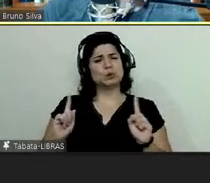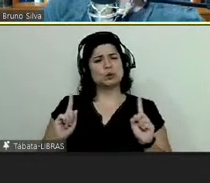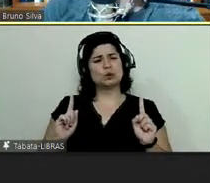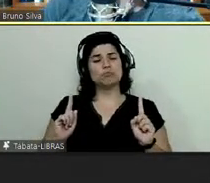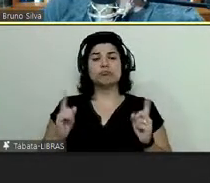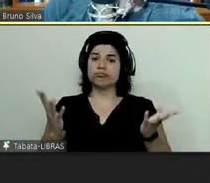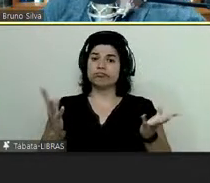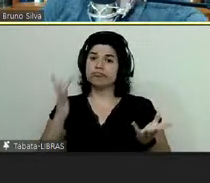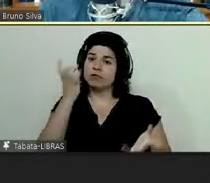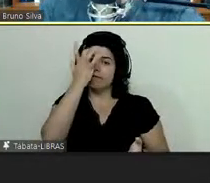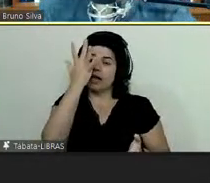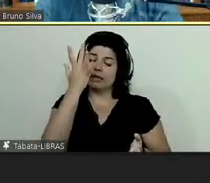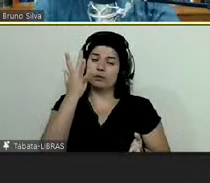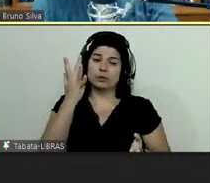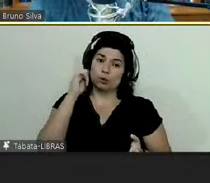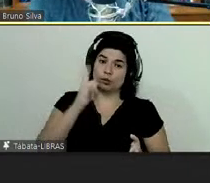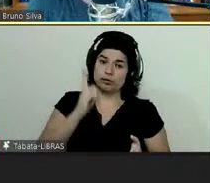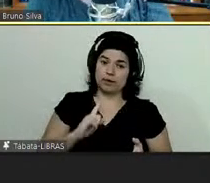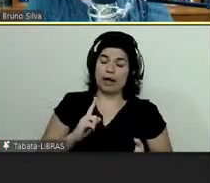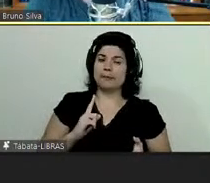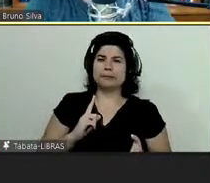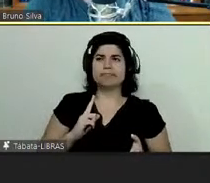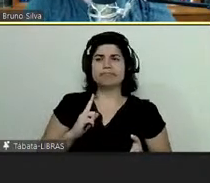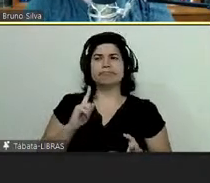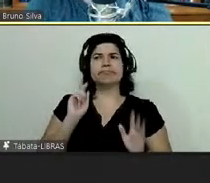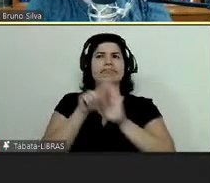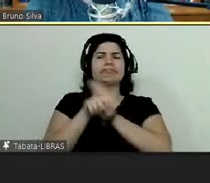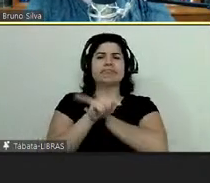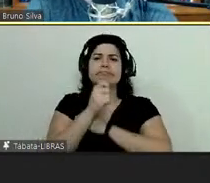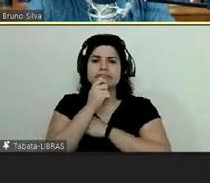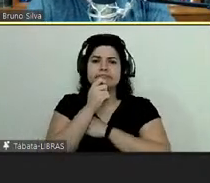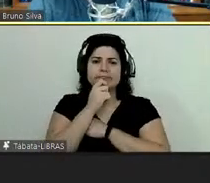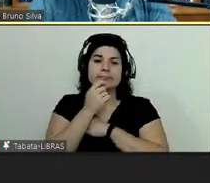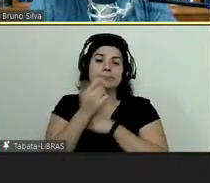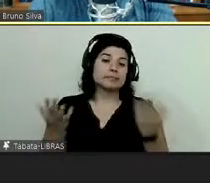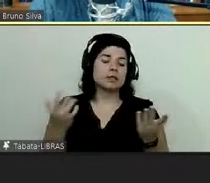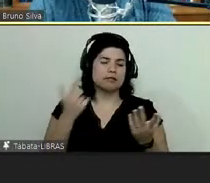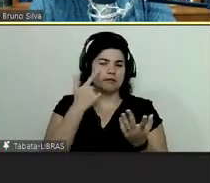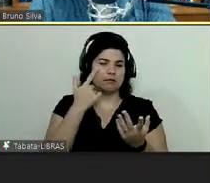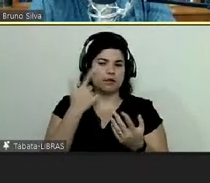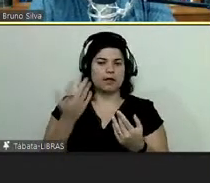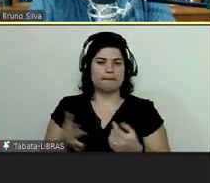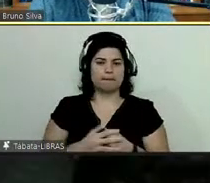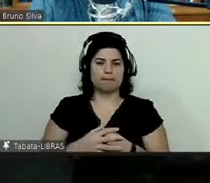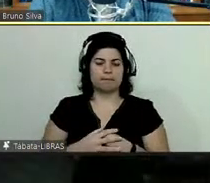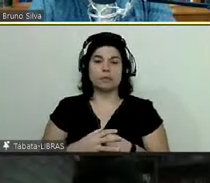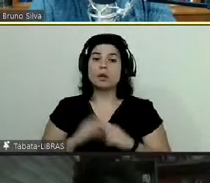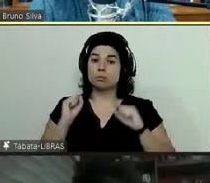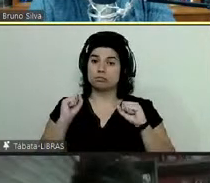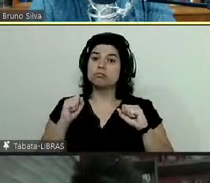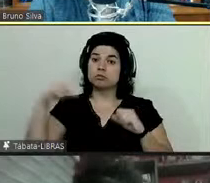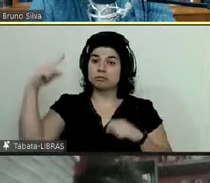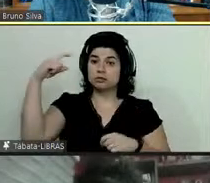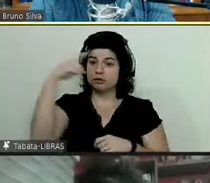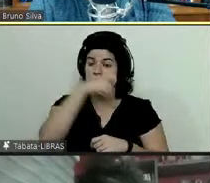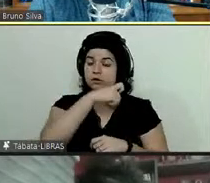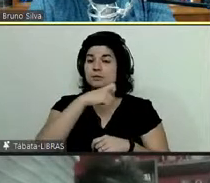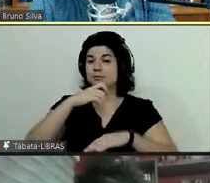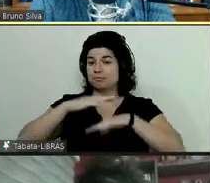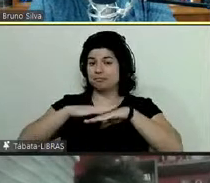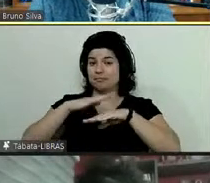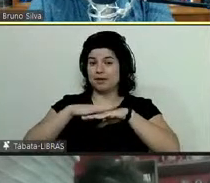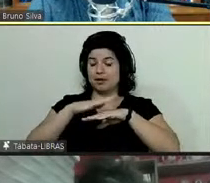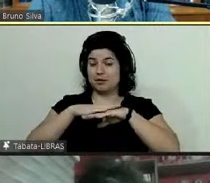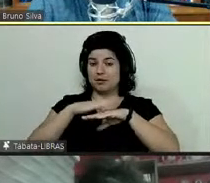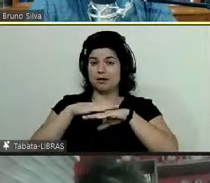fácil a gente tirar essa dúvida né para quem não sabe para quem nunca se questionou aí ó basta você pegar por exemplo se que tá cada vez mais difícil a gente ter isso na mão né